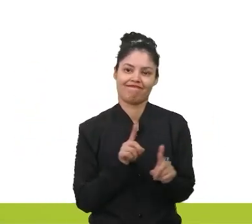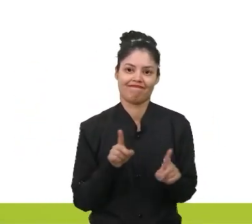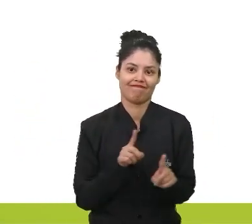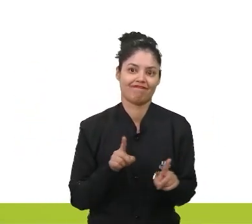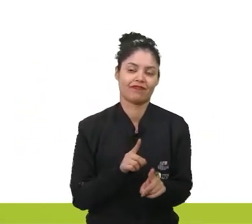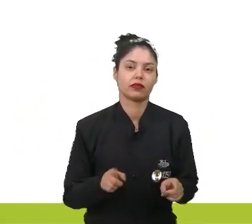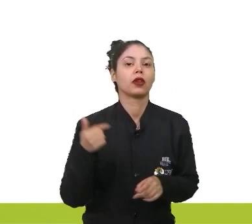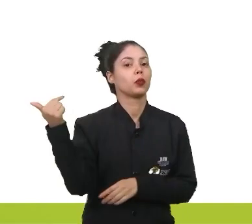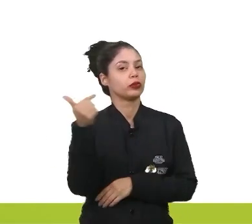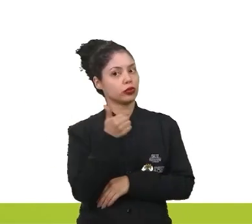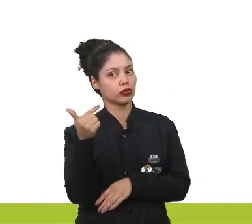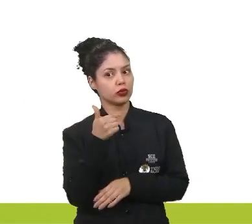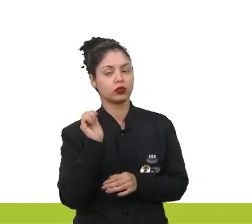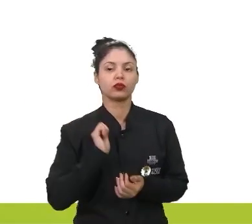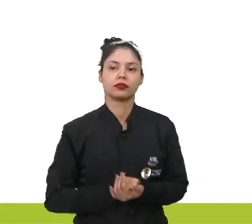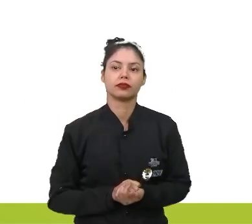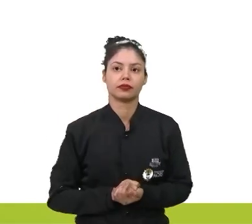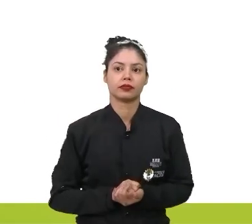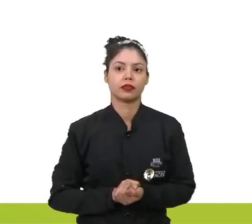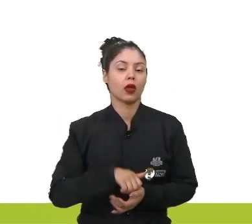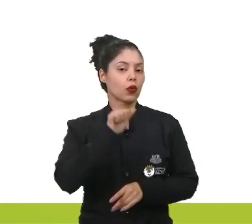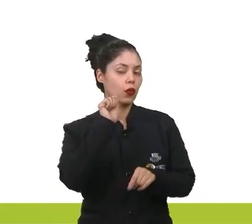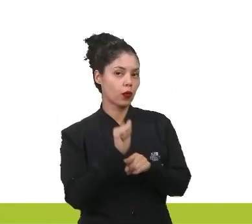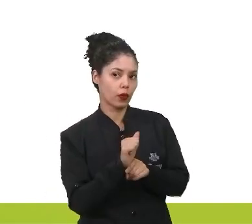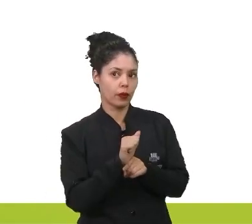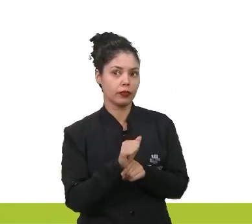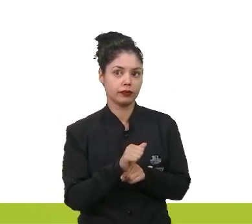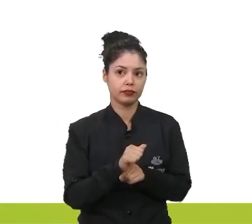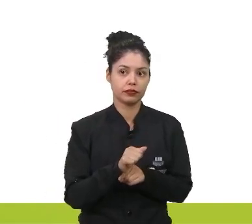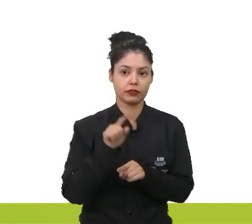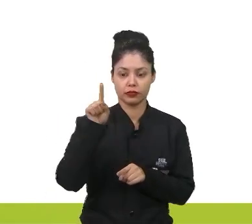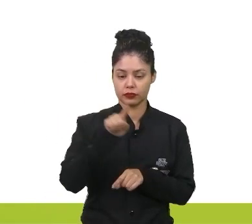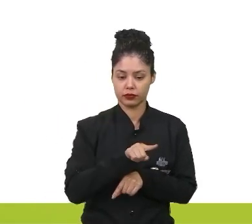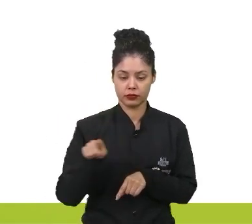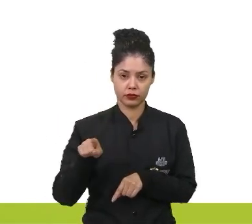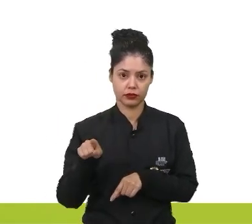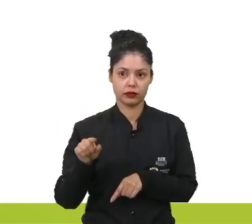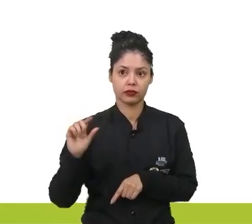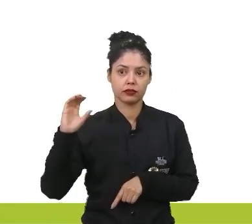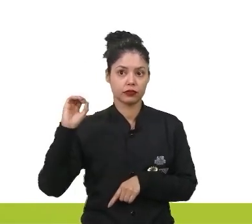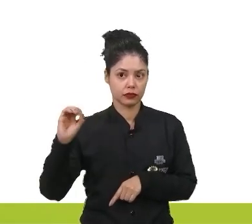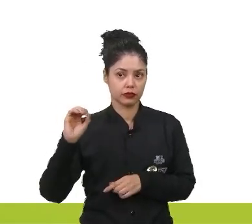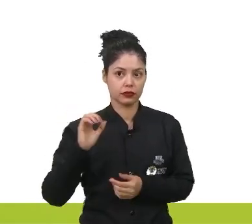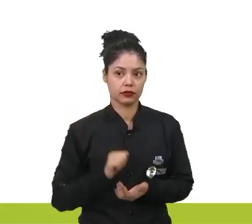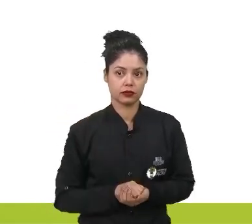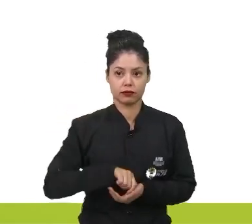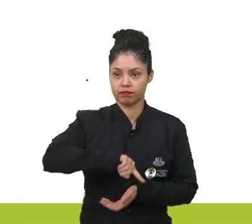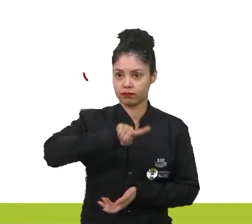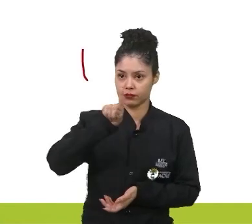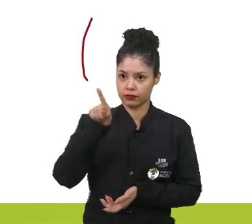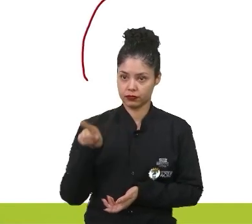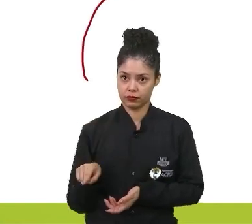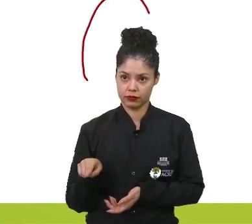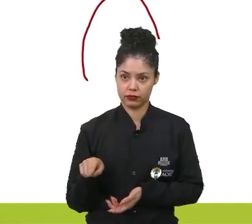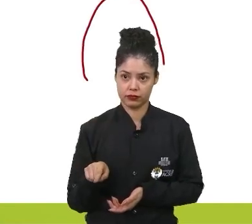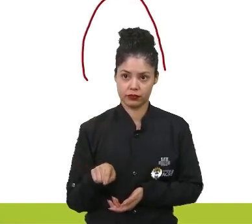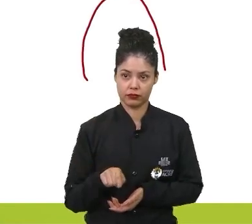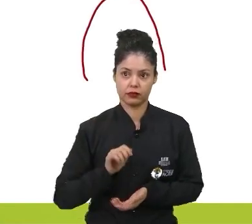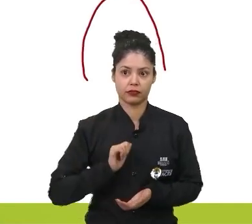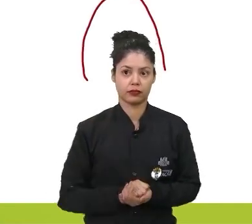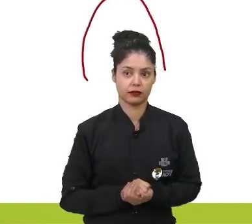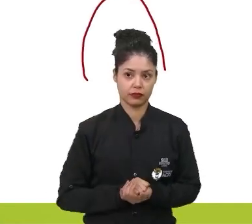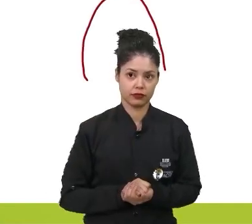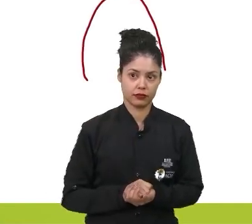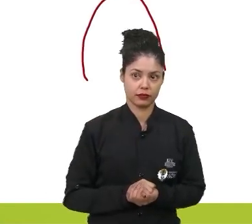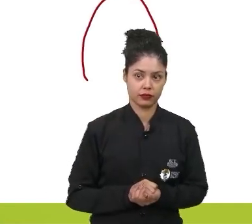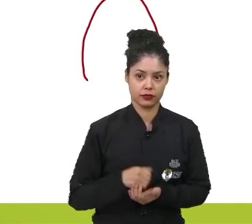eu vou lá para o segundo macete, ó. Quando A for negativo, ou seja, quando A for menor que 0, a gente vai usar o macete de